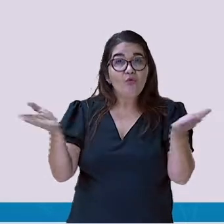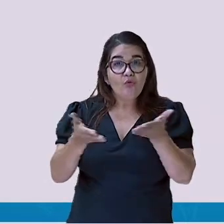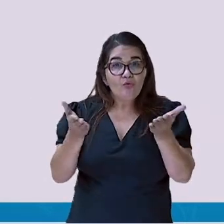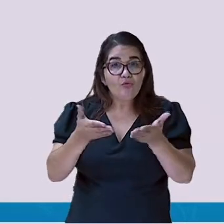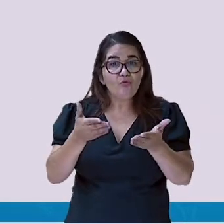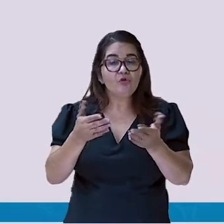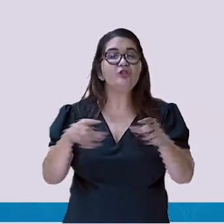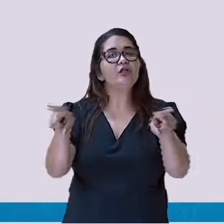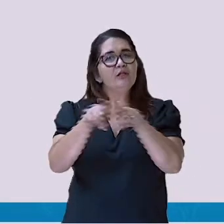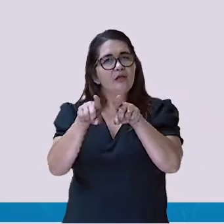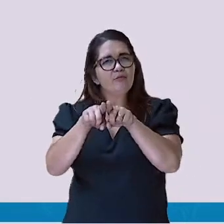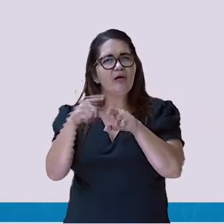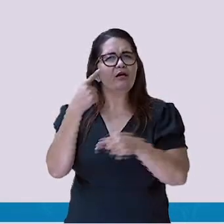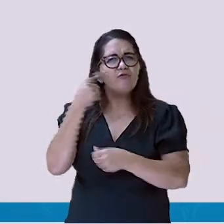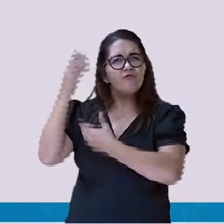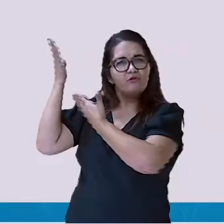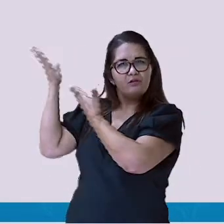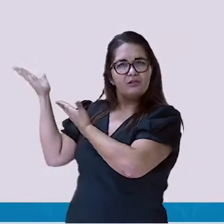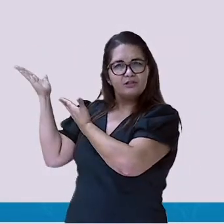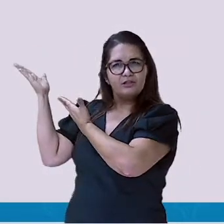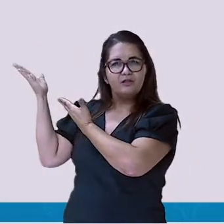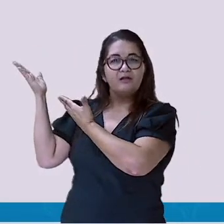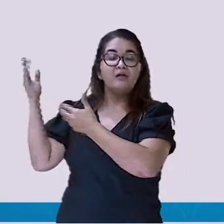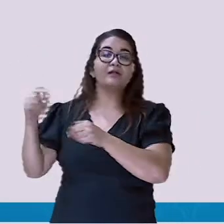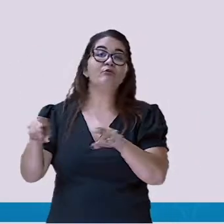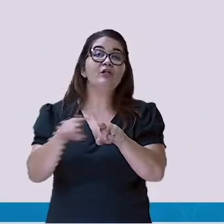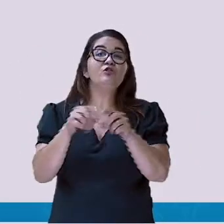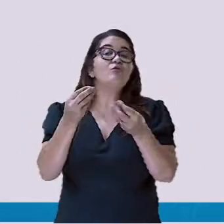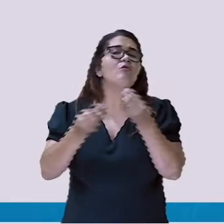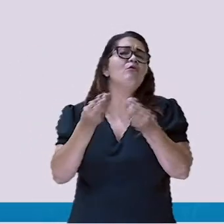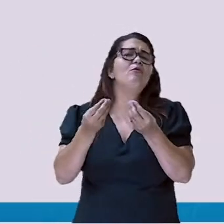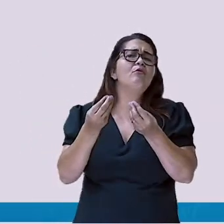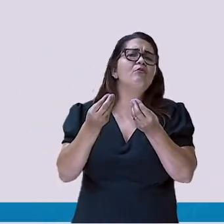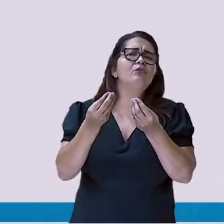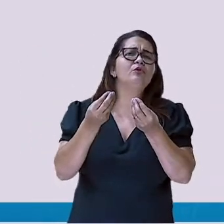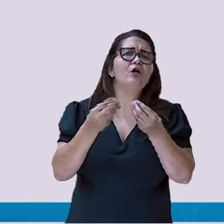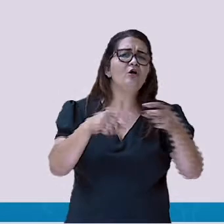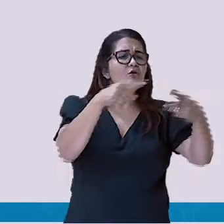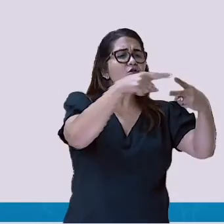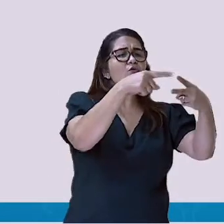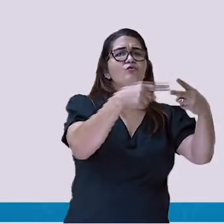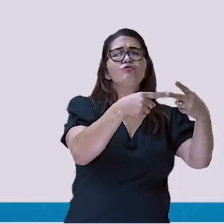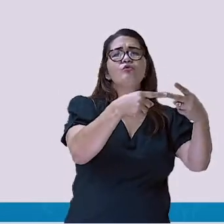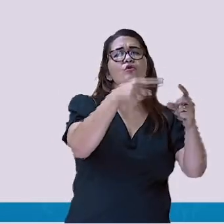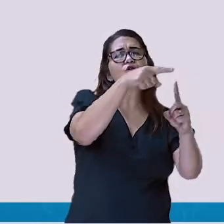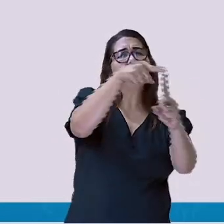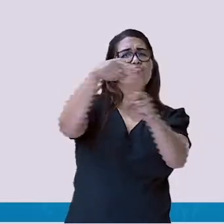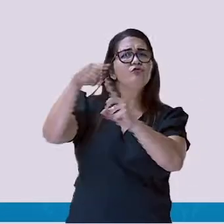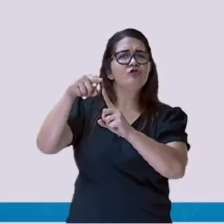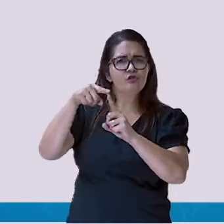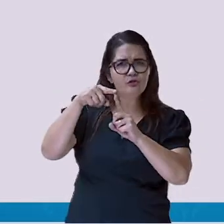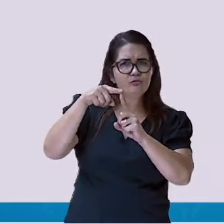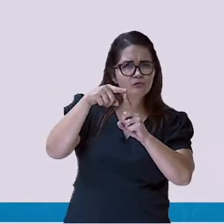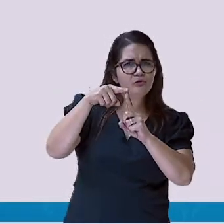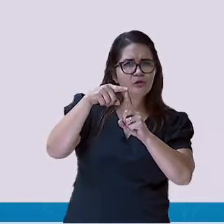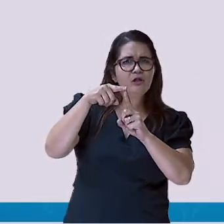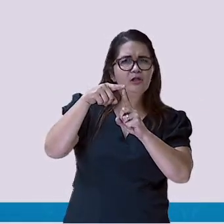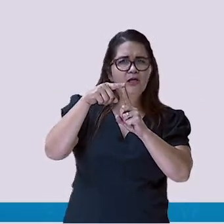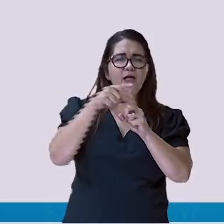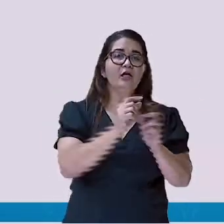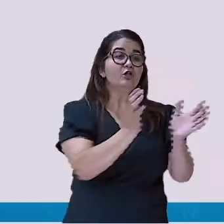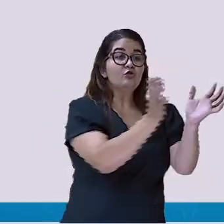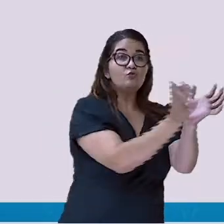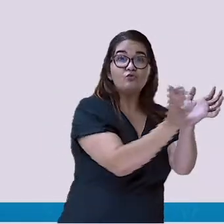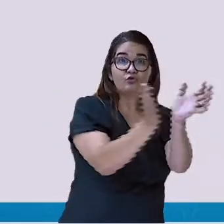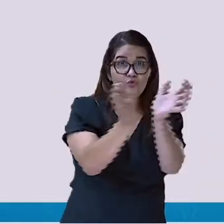a gente vai falar também, olha, das formações arbustivas. Quais são os 2 tipos de formações arbustivas que aparecem no